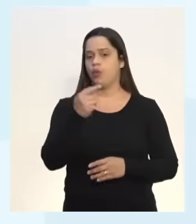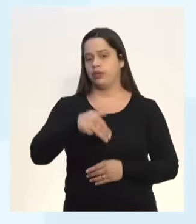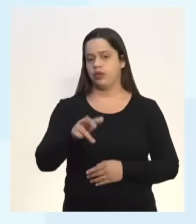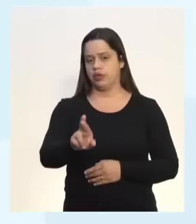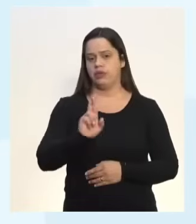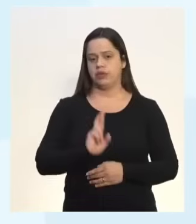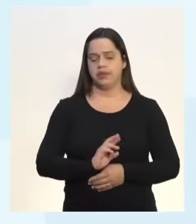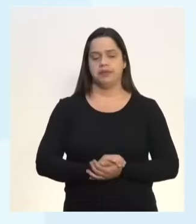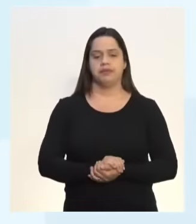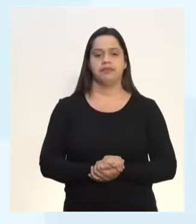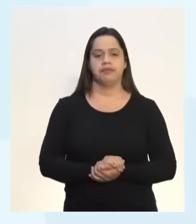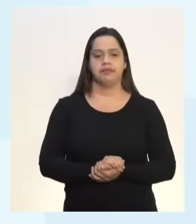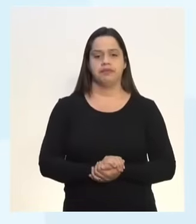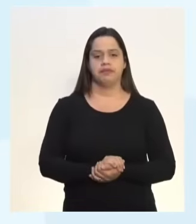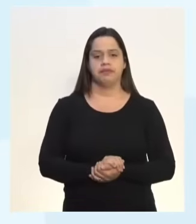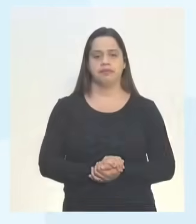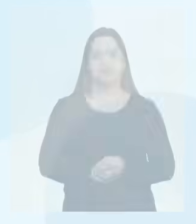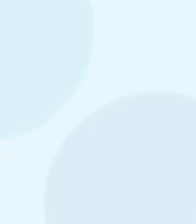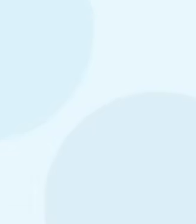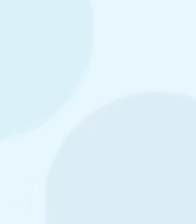para vocês e a gente já retorna.